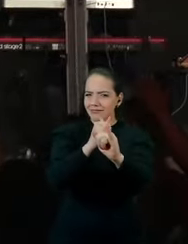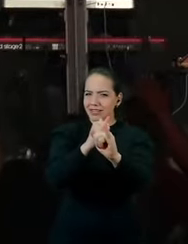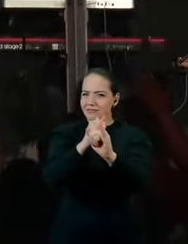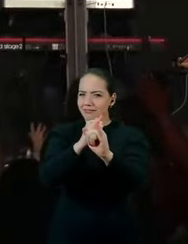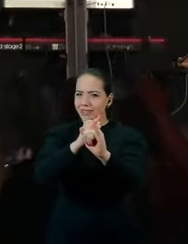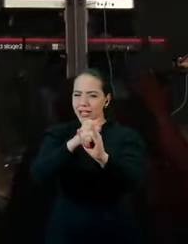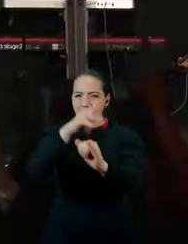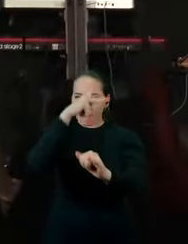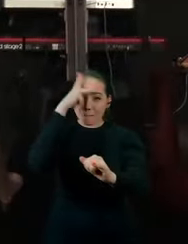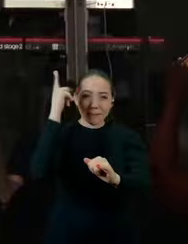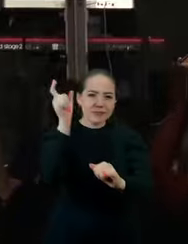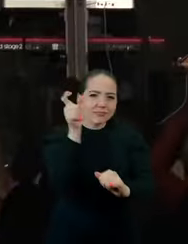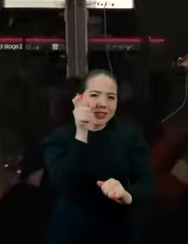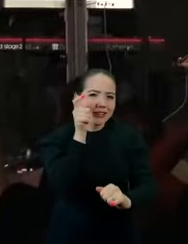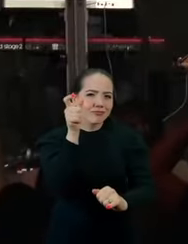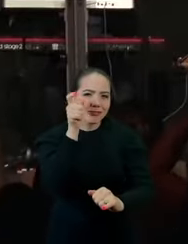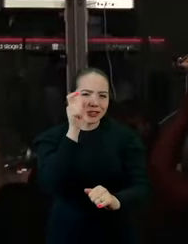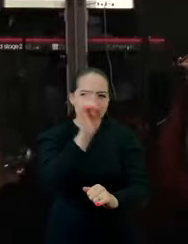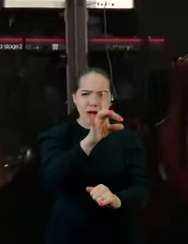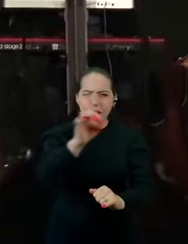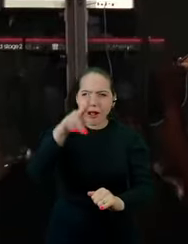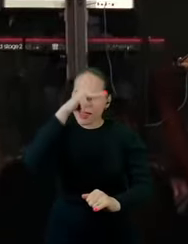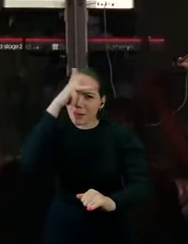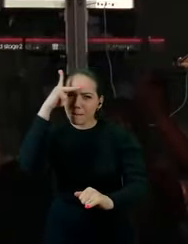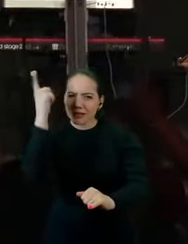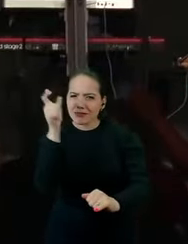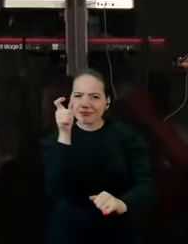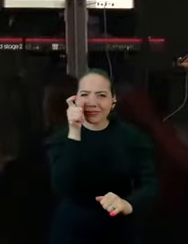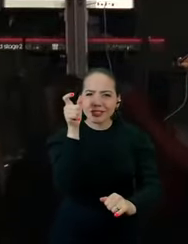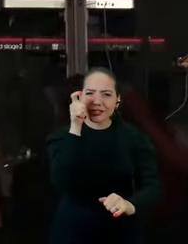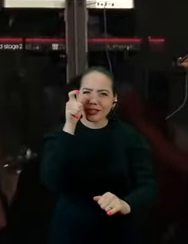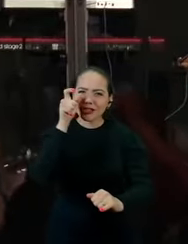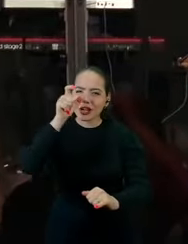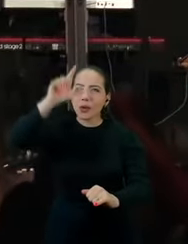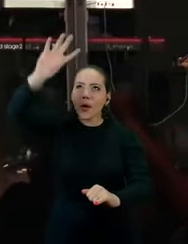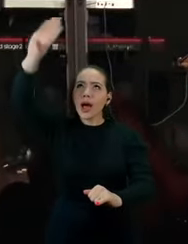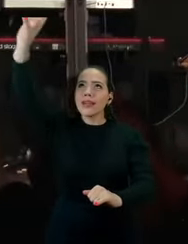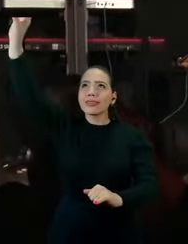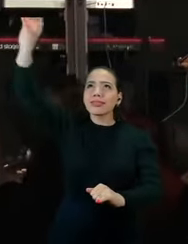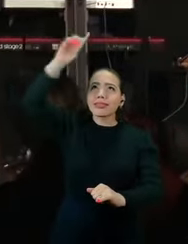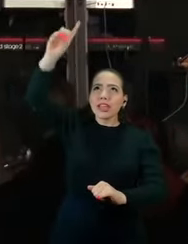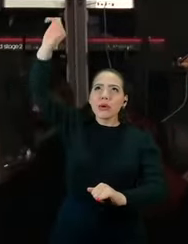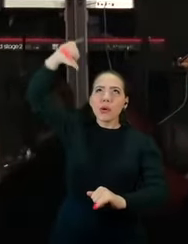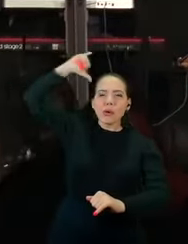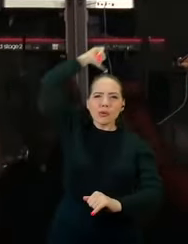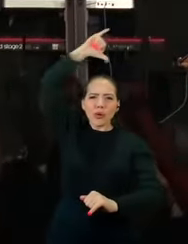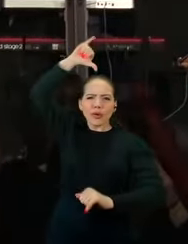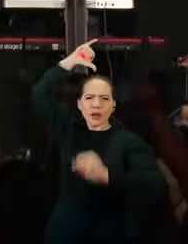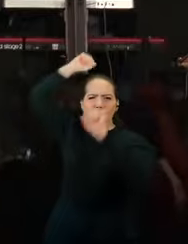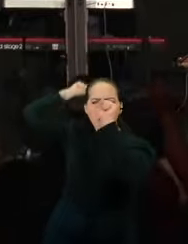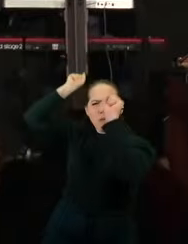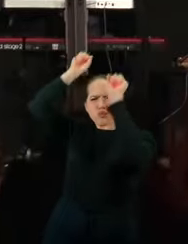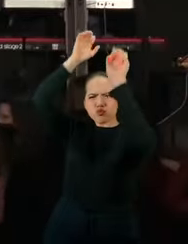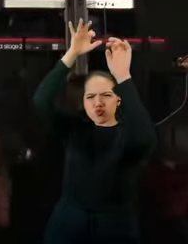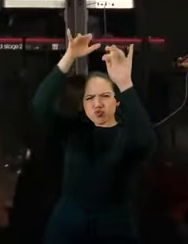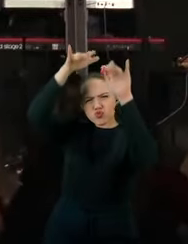vão chegar até a sua casa, mulher. Ondas da unção de Deus. Você que ainda está